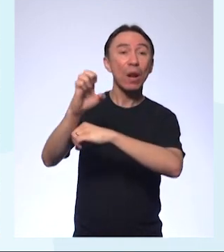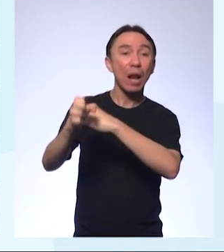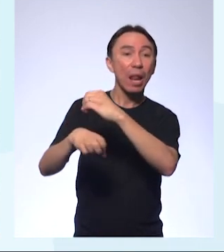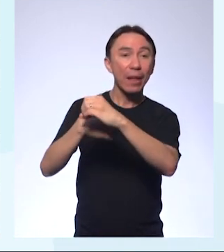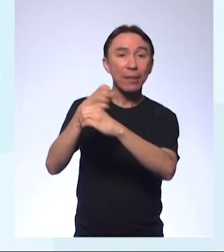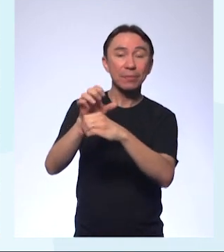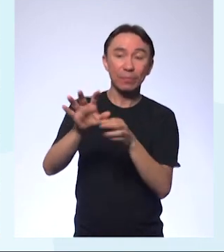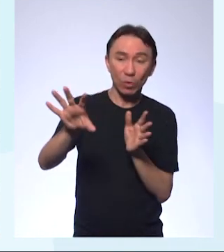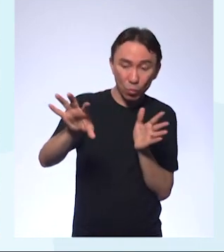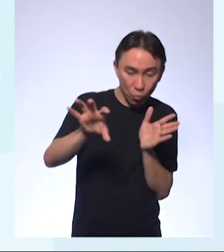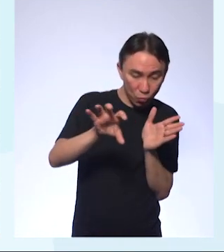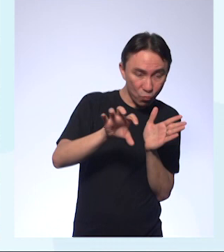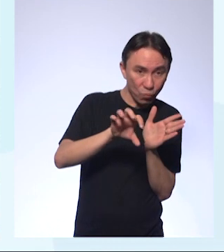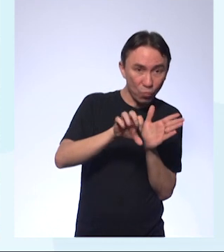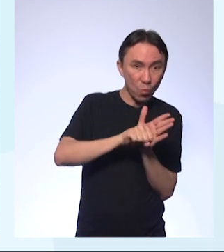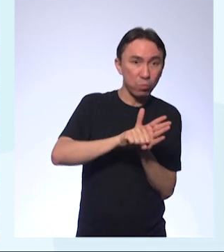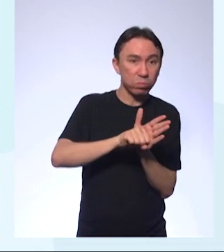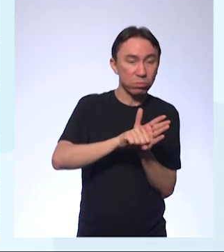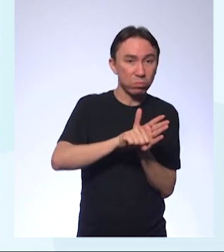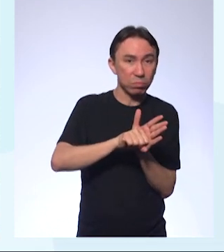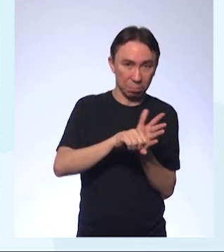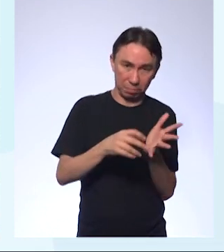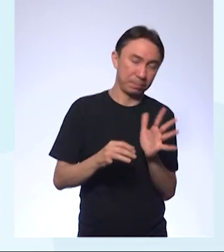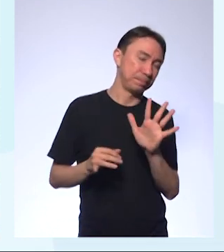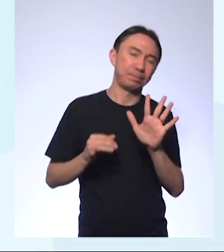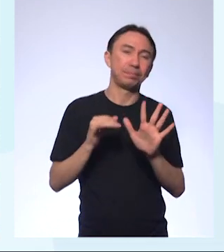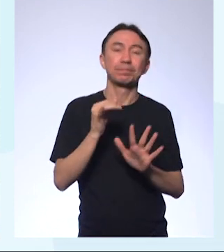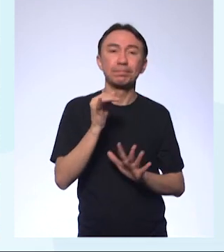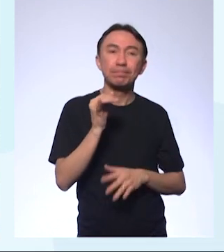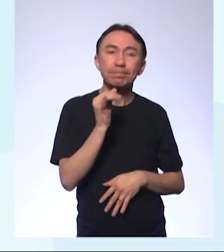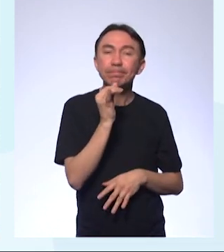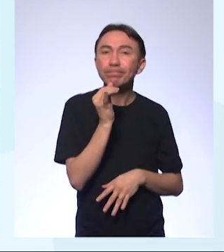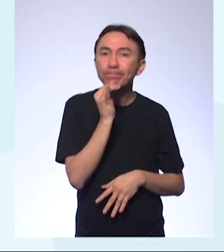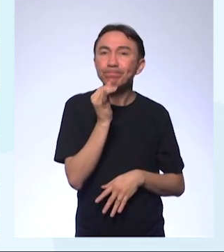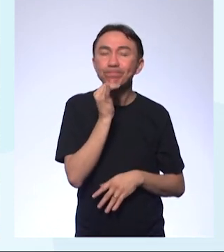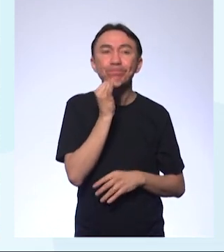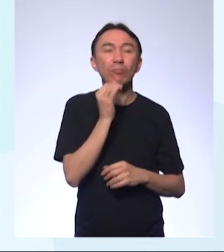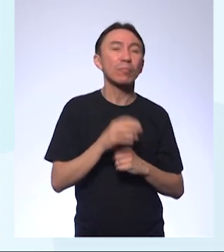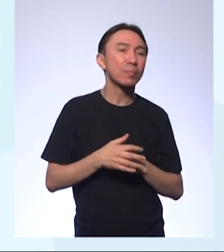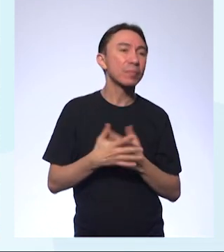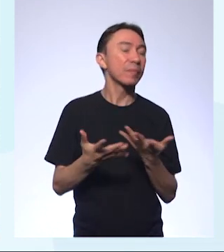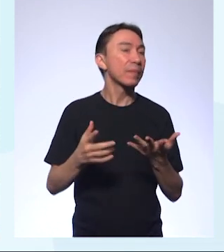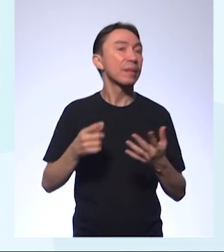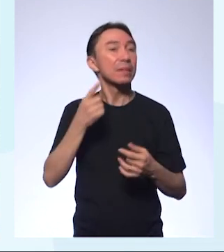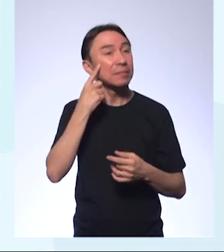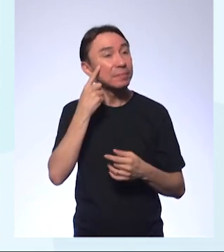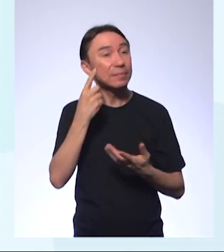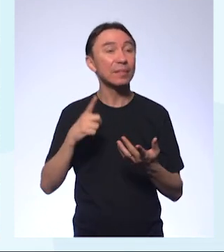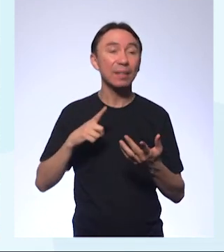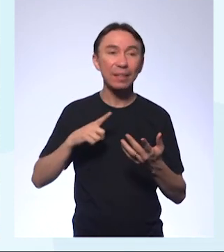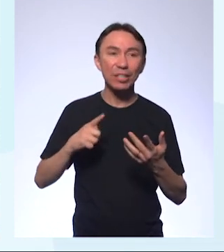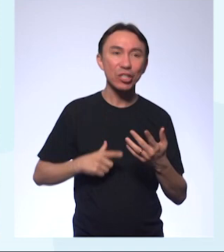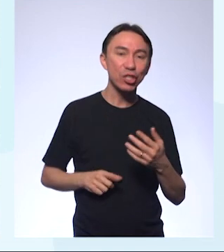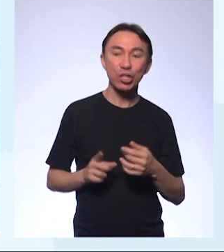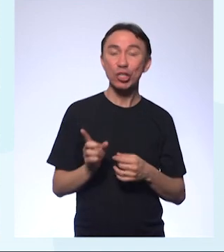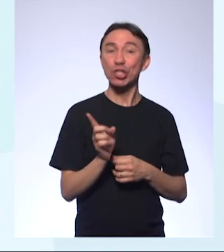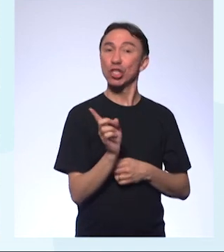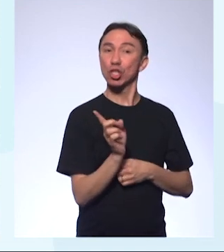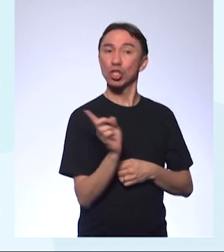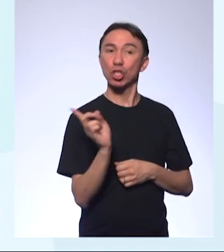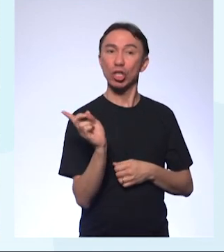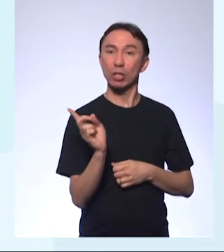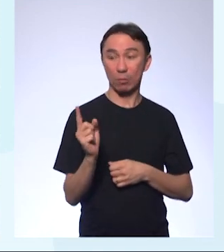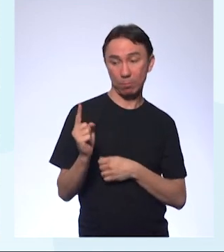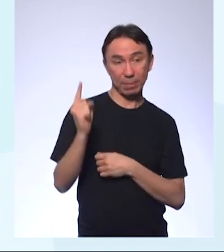afinidade por esses elétrons. Então, nós temos aqui, quanto mais para a direita e para cima, então temos esses